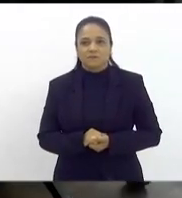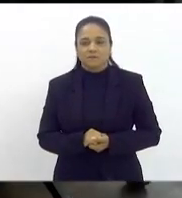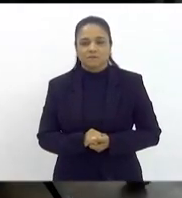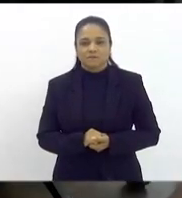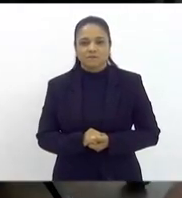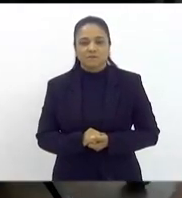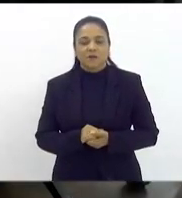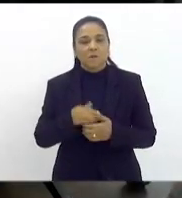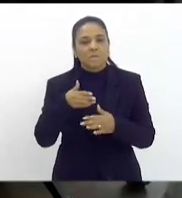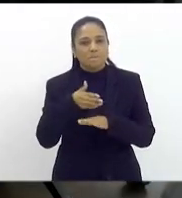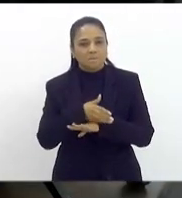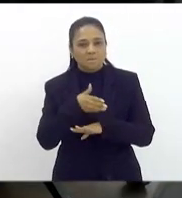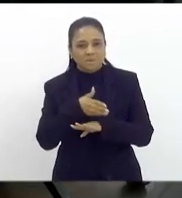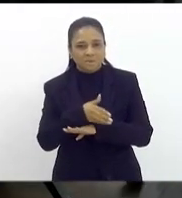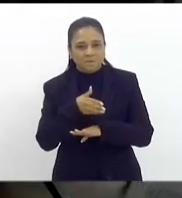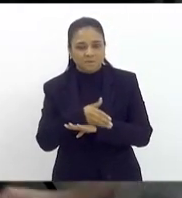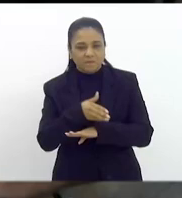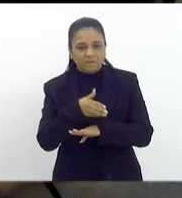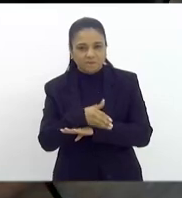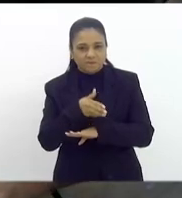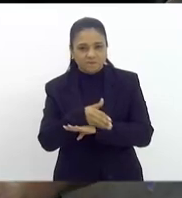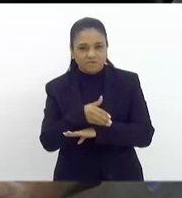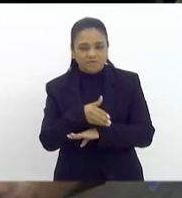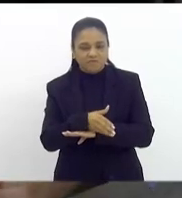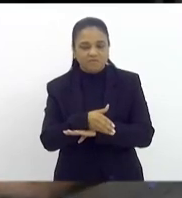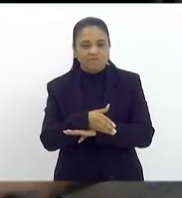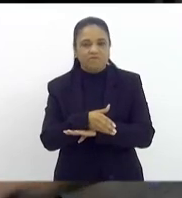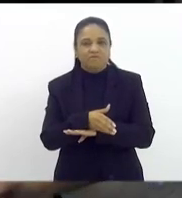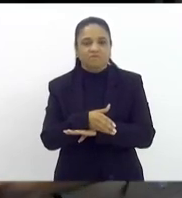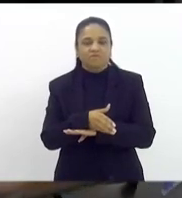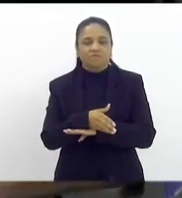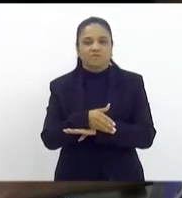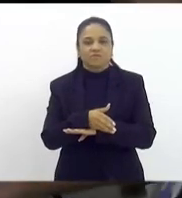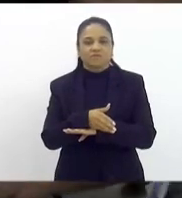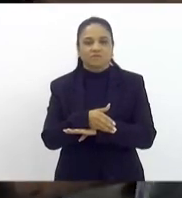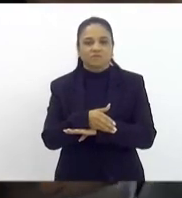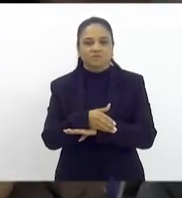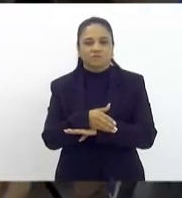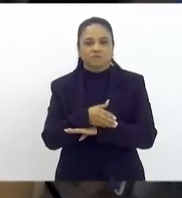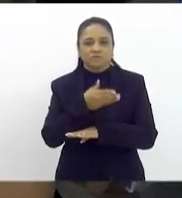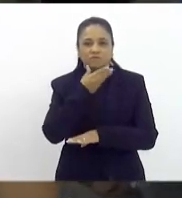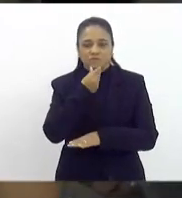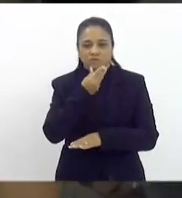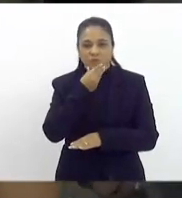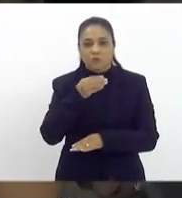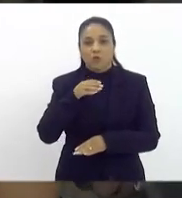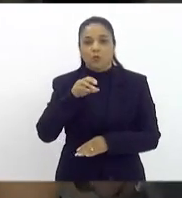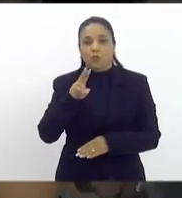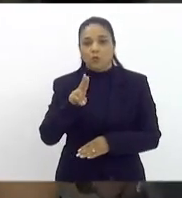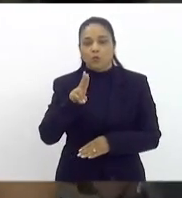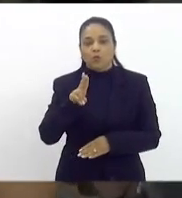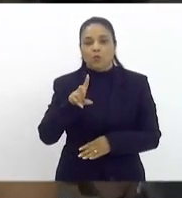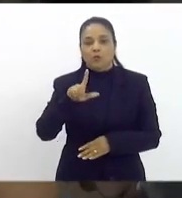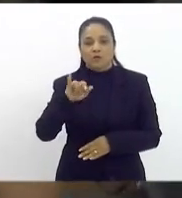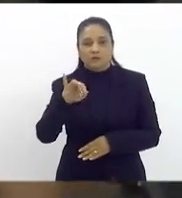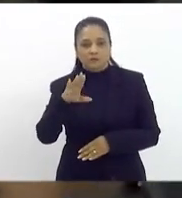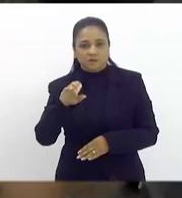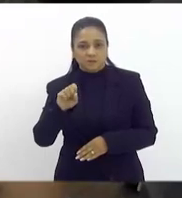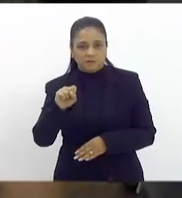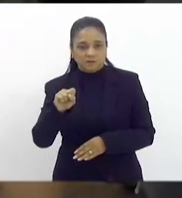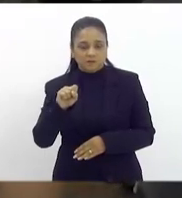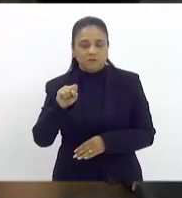Com a presença dos senhores Ulisses Bretas Miranda, Júlio